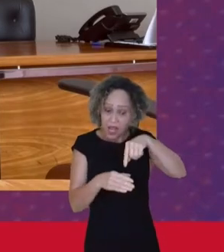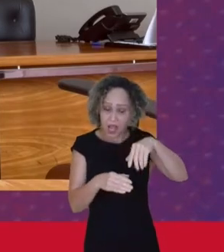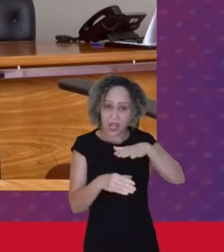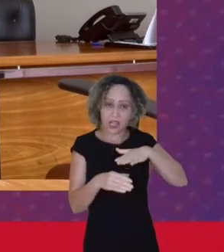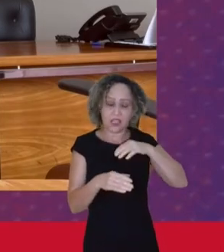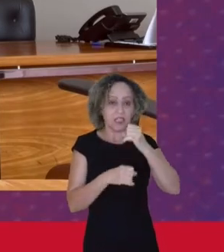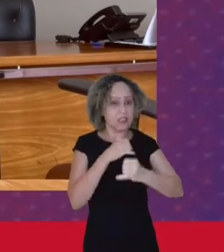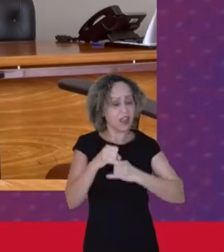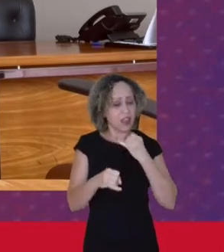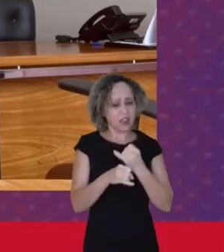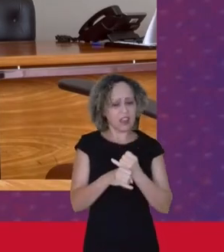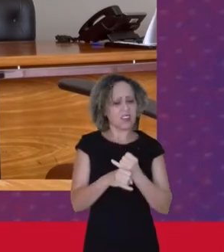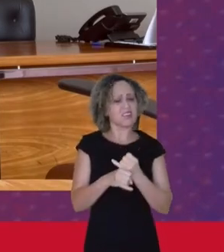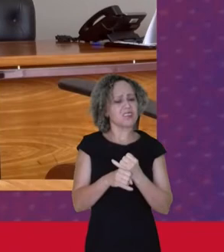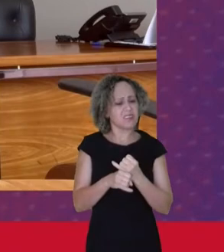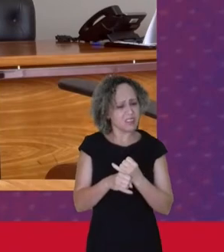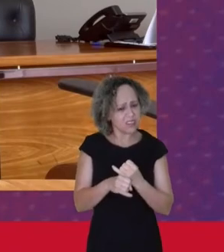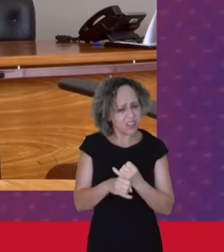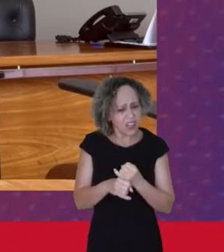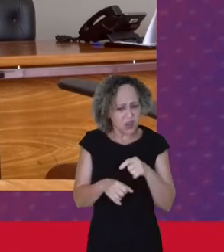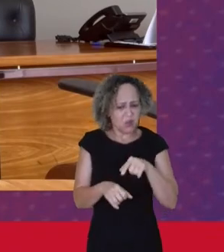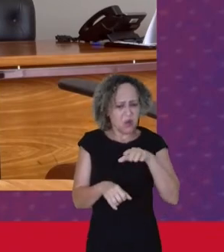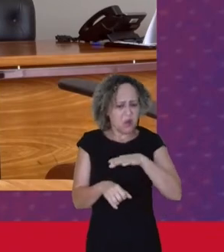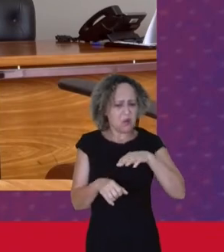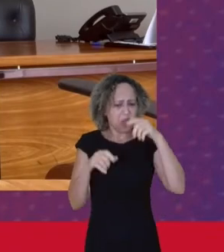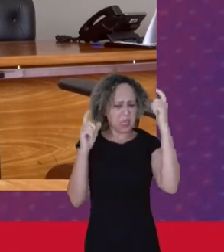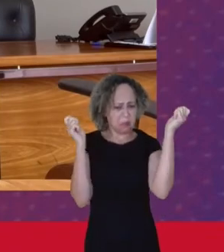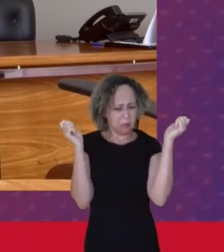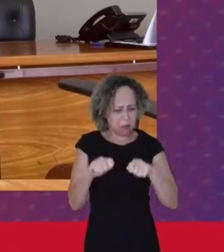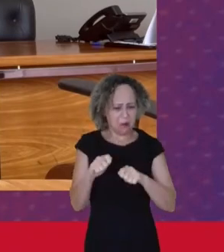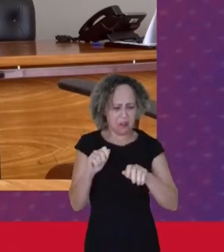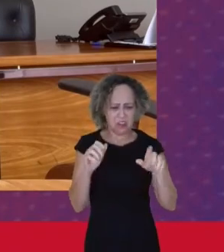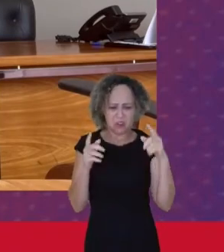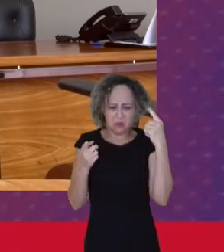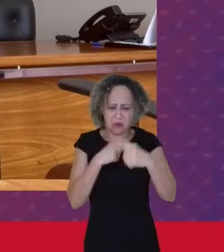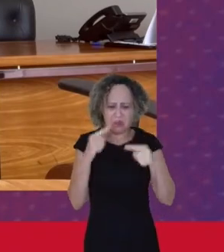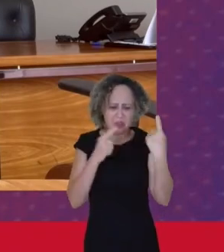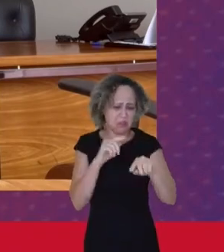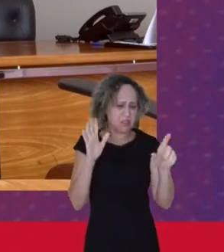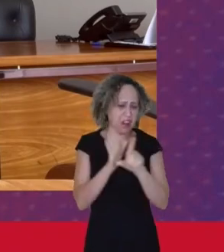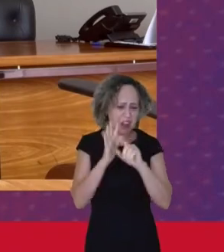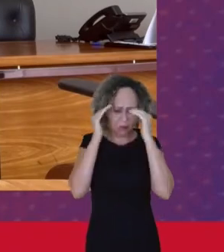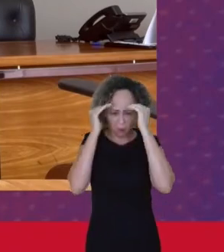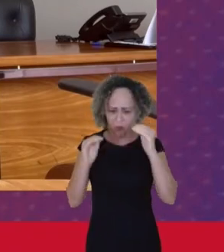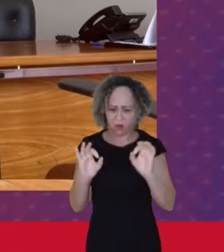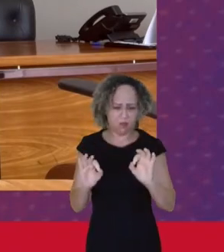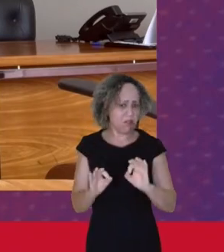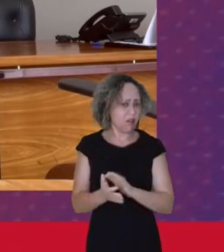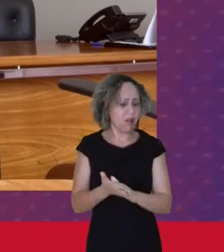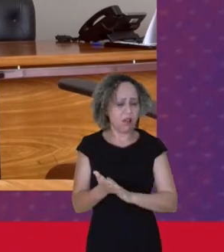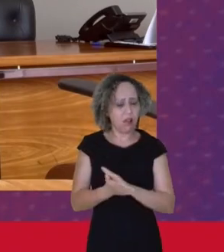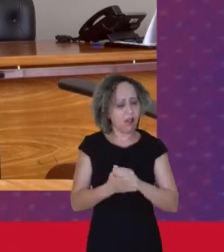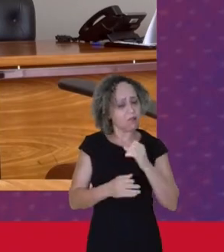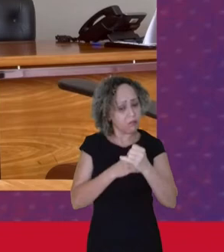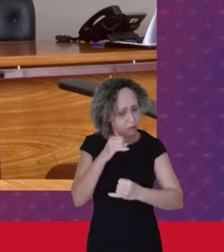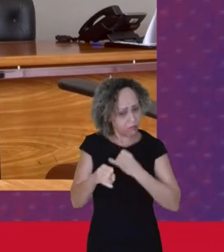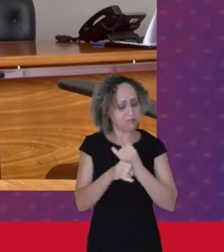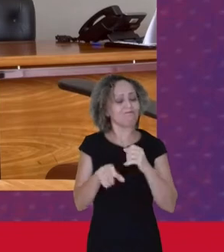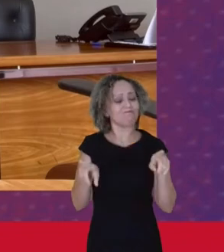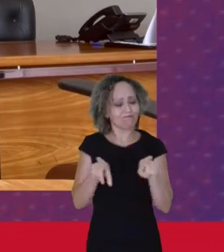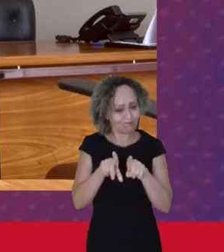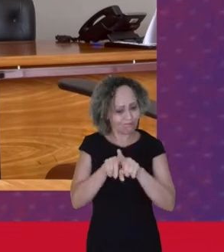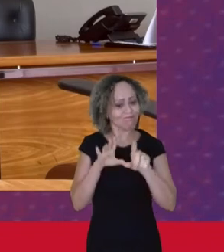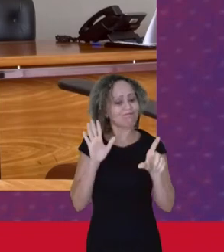internet com o Marco Civil, mas em nenhum momento se falou sobre violações, como que as pessoas e as